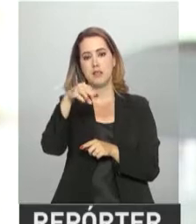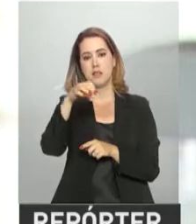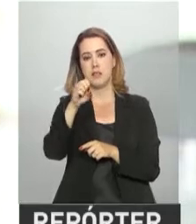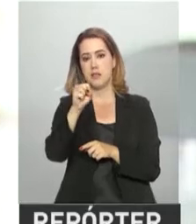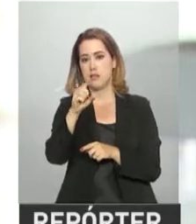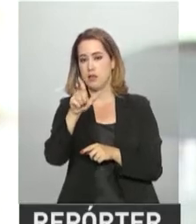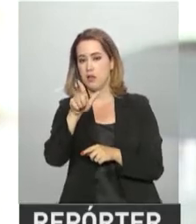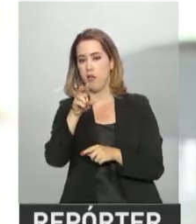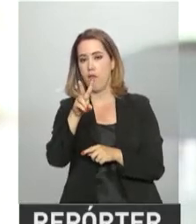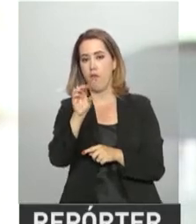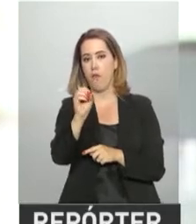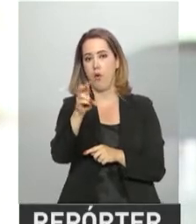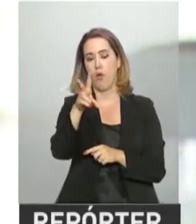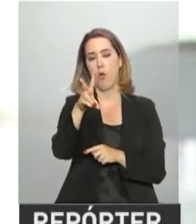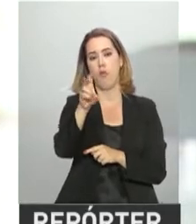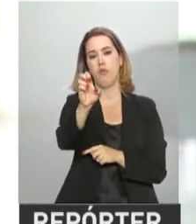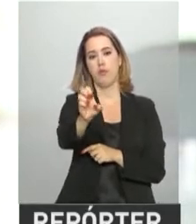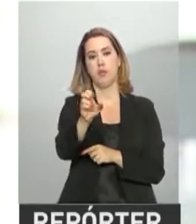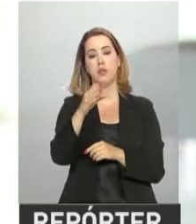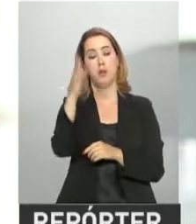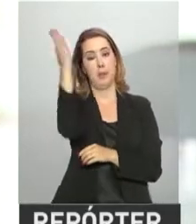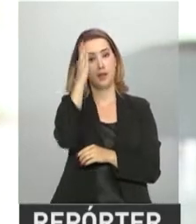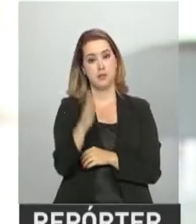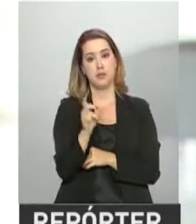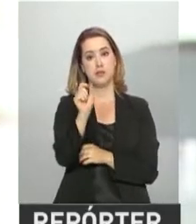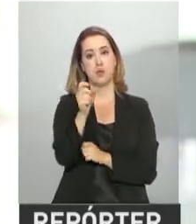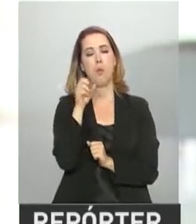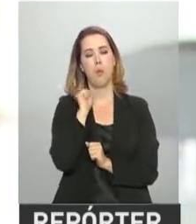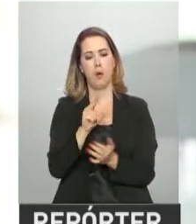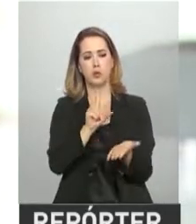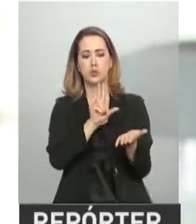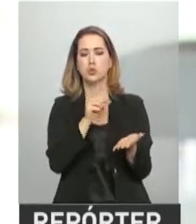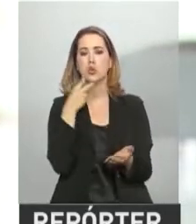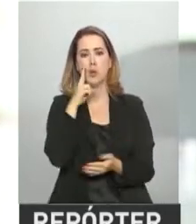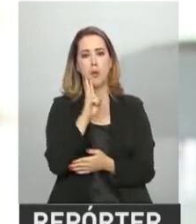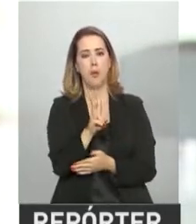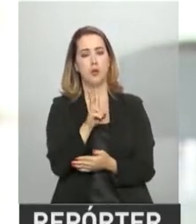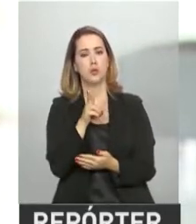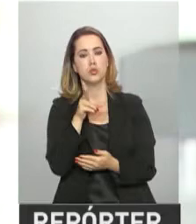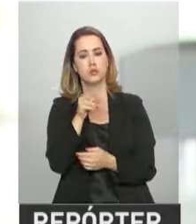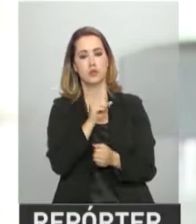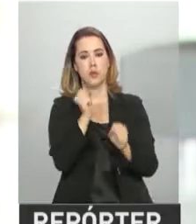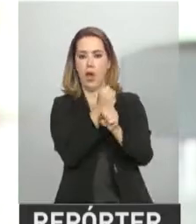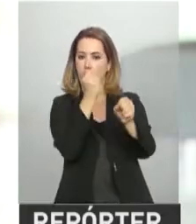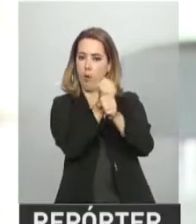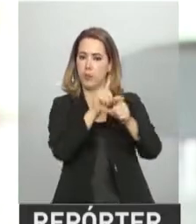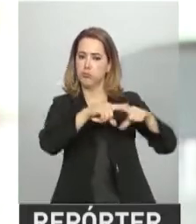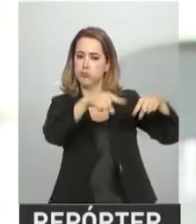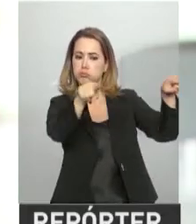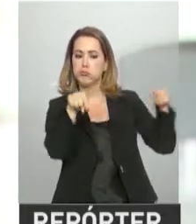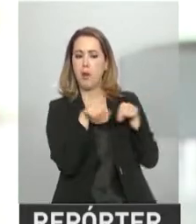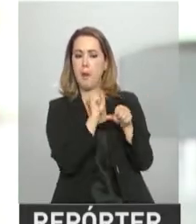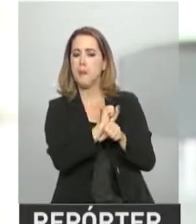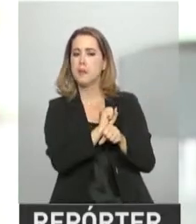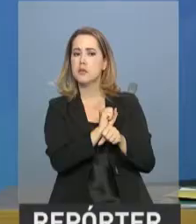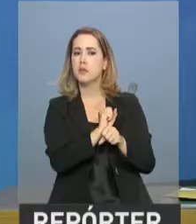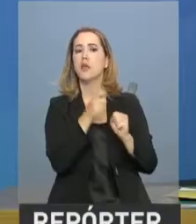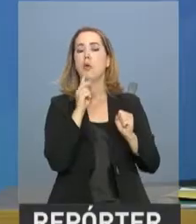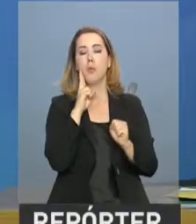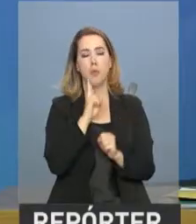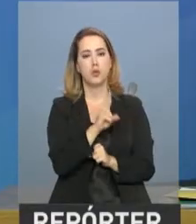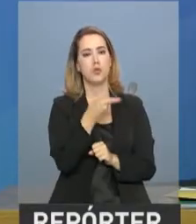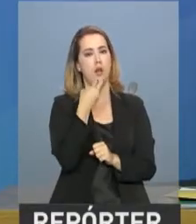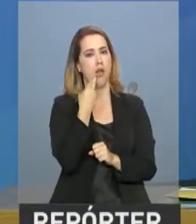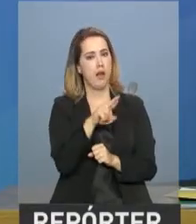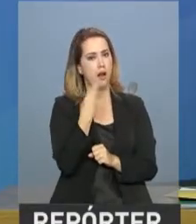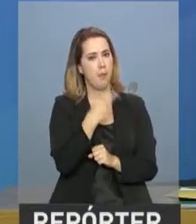dele, qualquer pessoa vai poder acompanhar o andamento da obra e fazer comentários ou denúncias sobre o projeto. É um